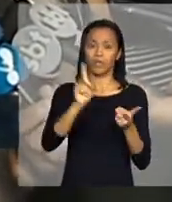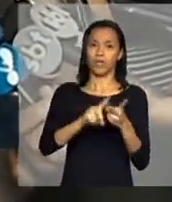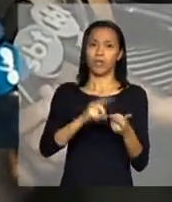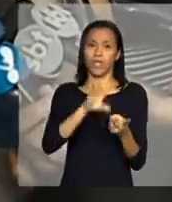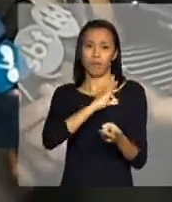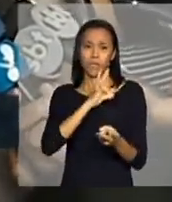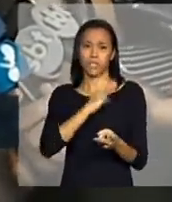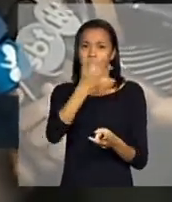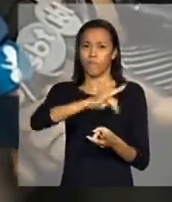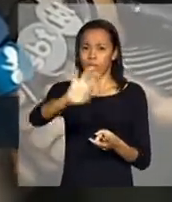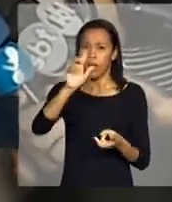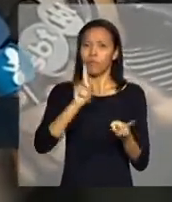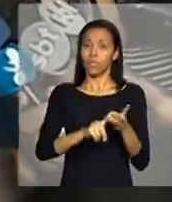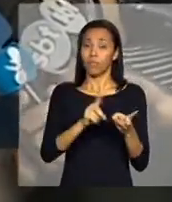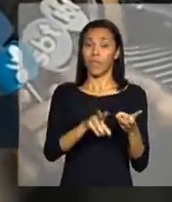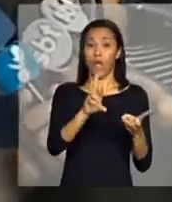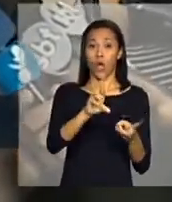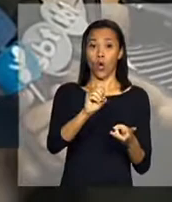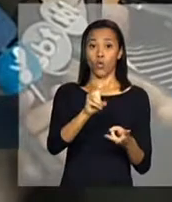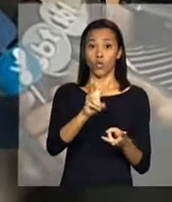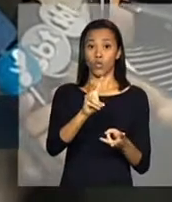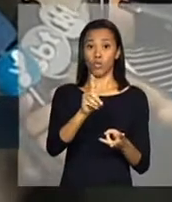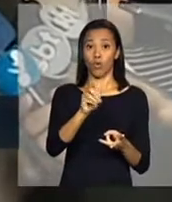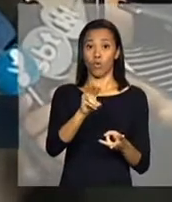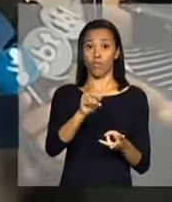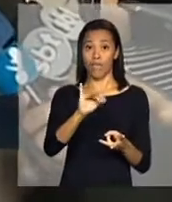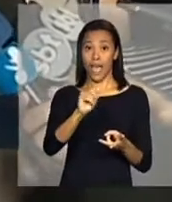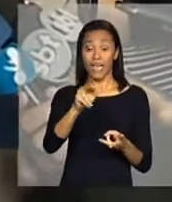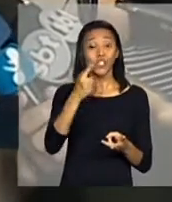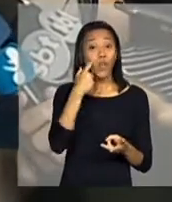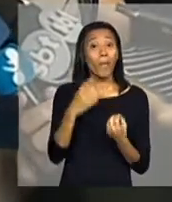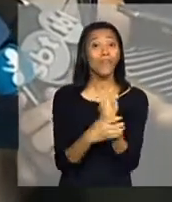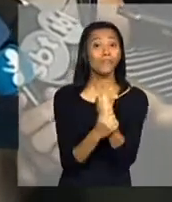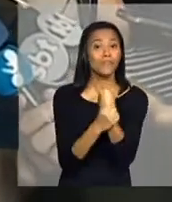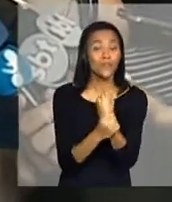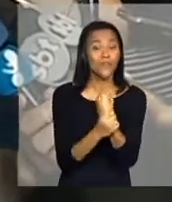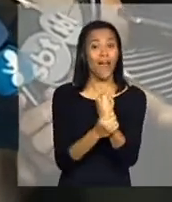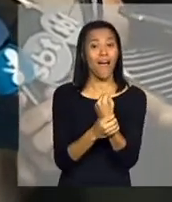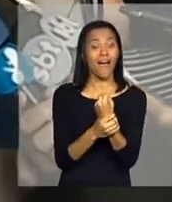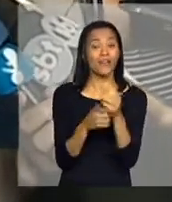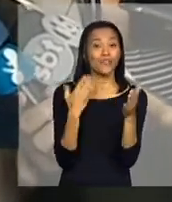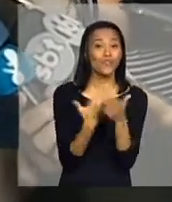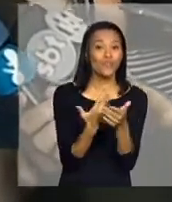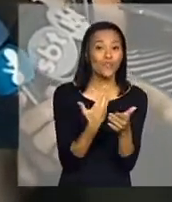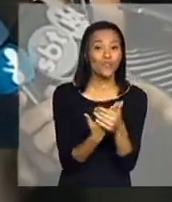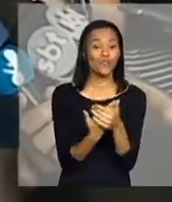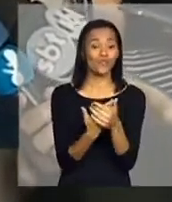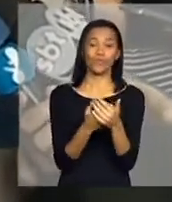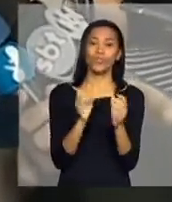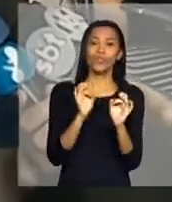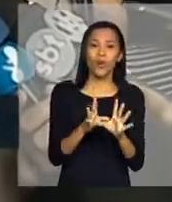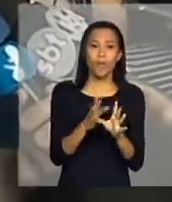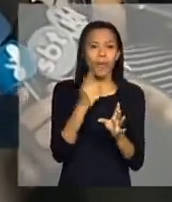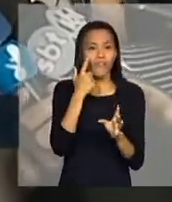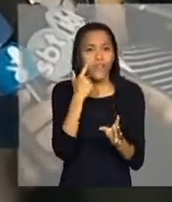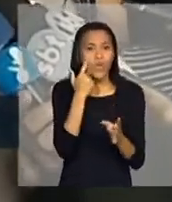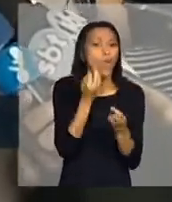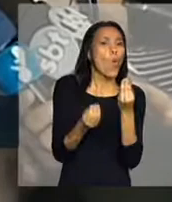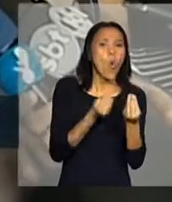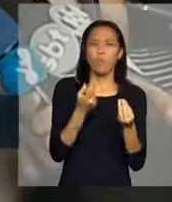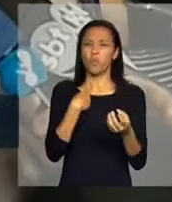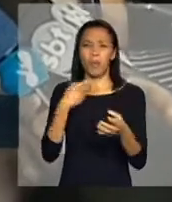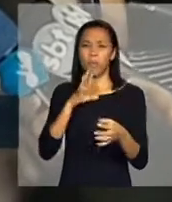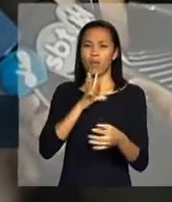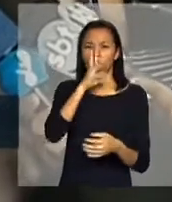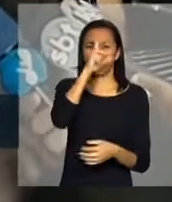Rodoviária Federal, se deveu apenas para garantir esses estudos e para garantir a tranquilidade no local. Não se trata de atingir direitos de